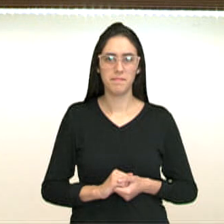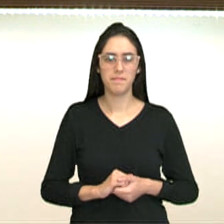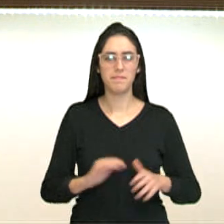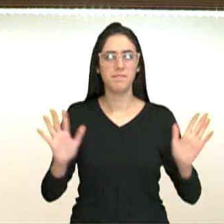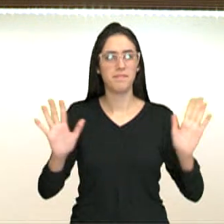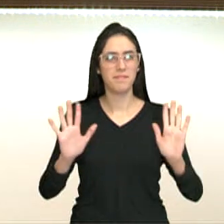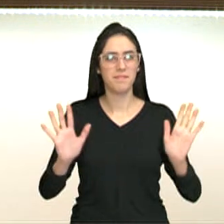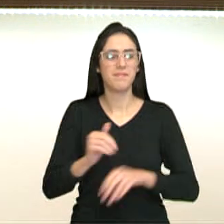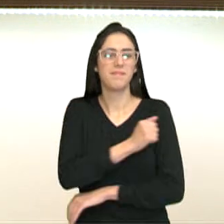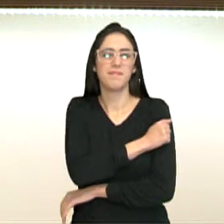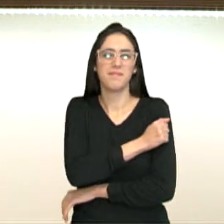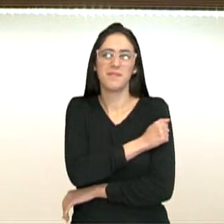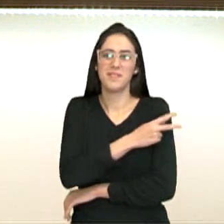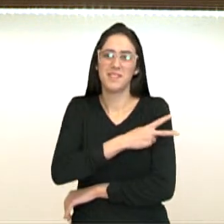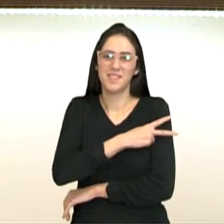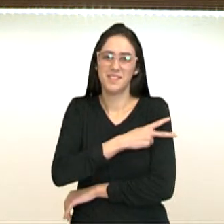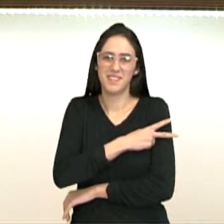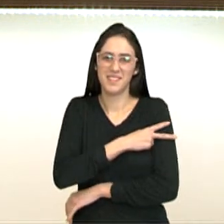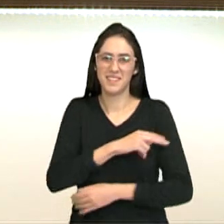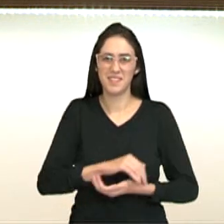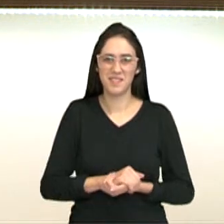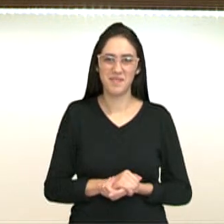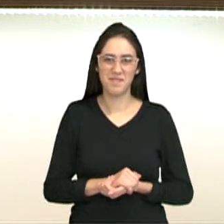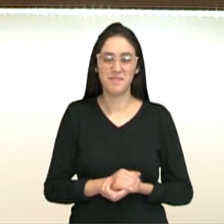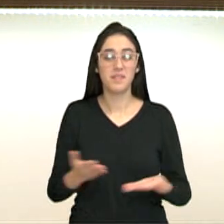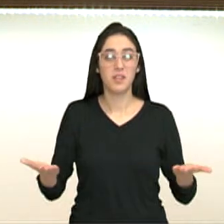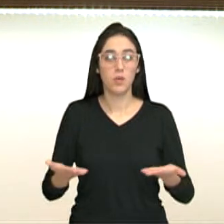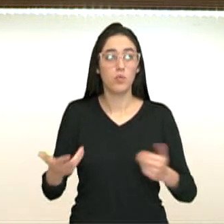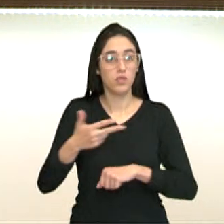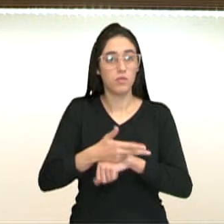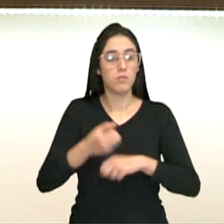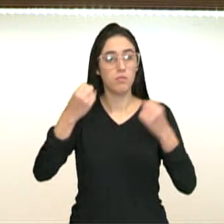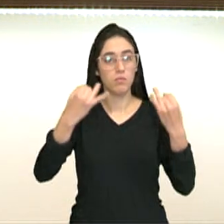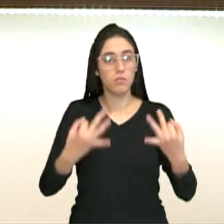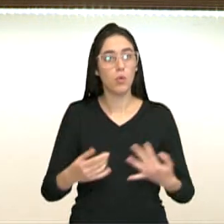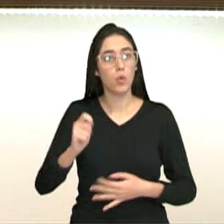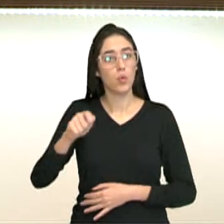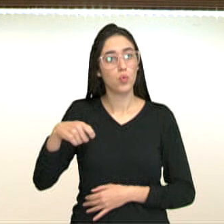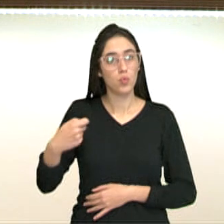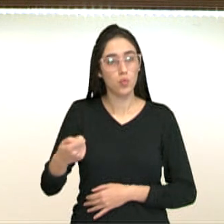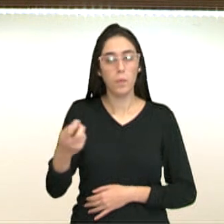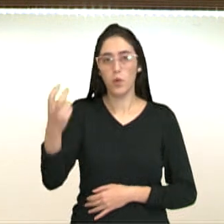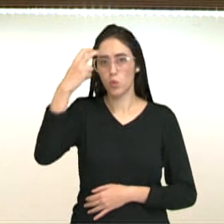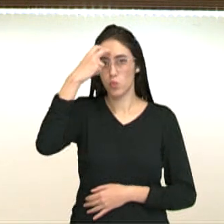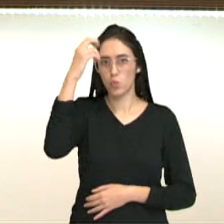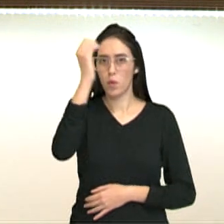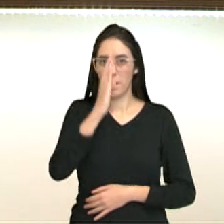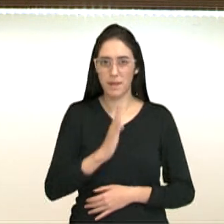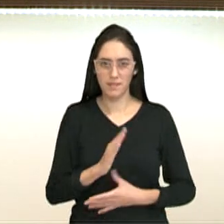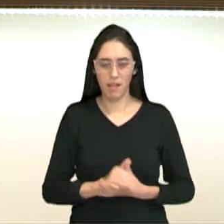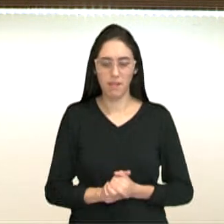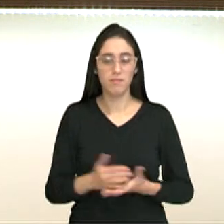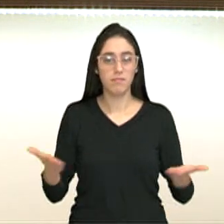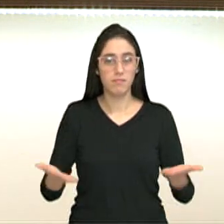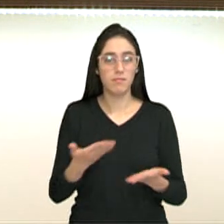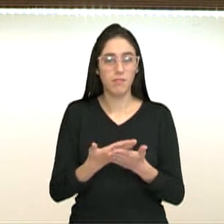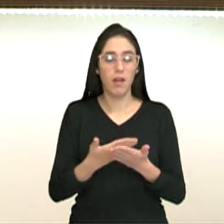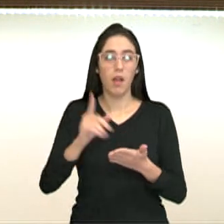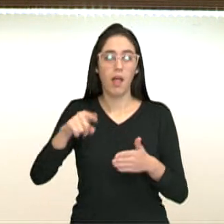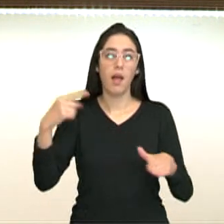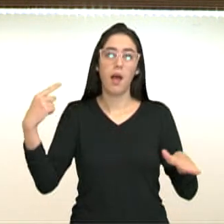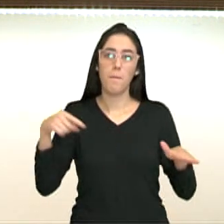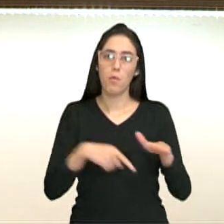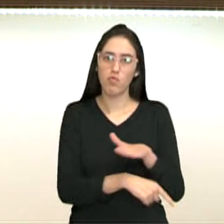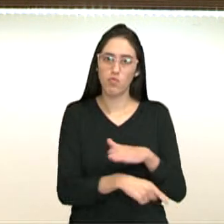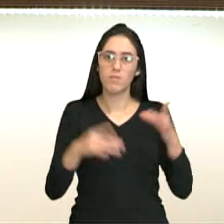Olá, estudantes da segunda série do ensino médio. Nesse vídeo nós vamos falar sobre cultura brasileira. Essa é uma aula de